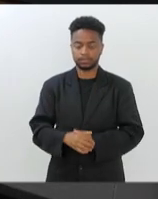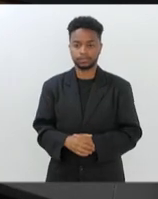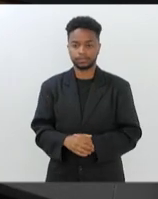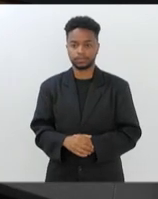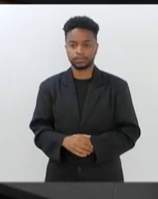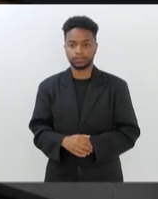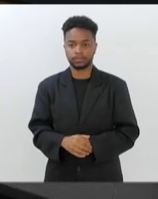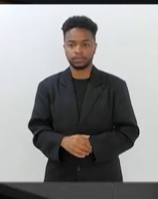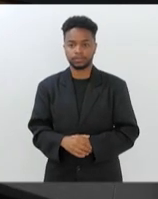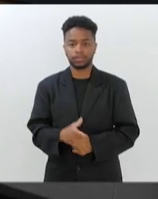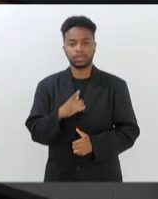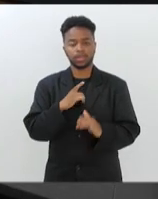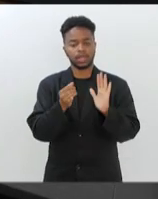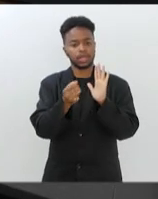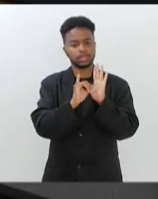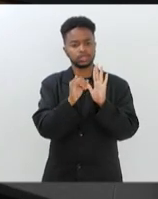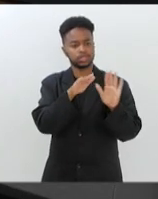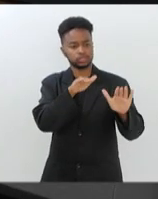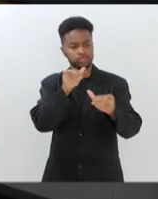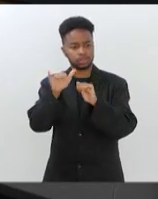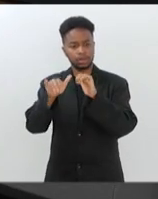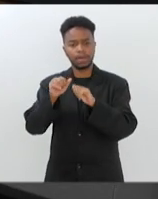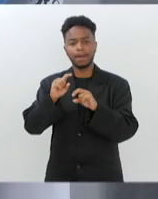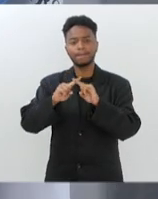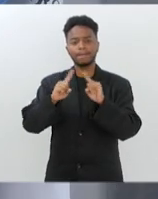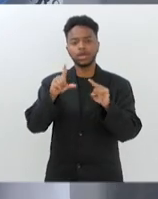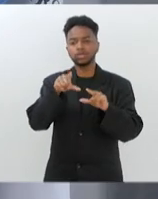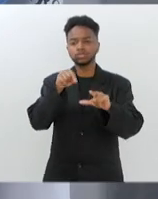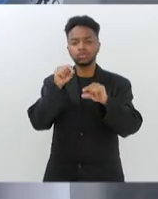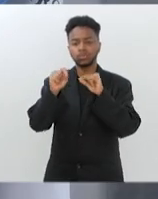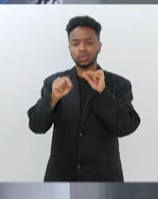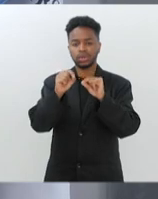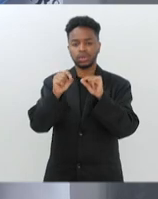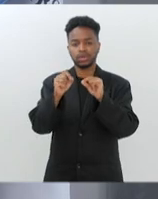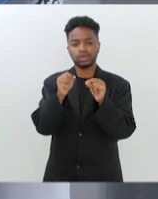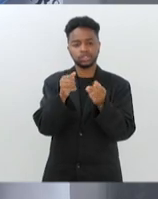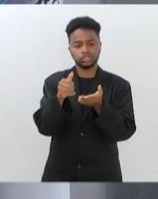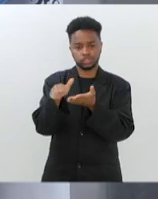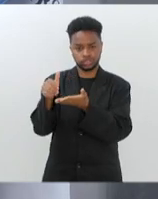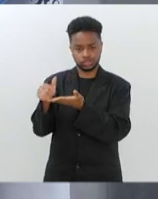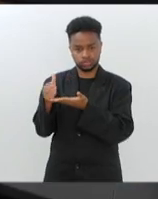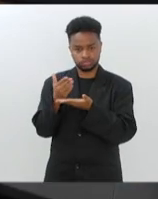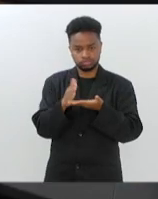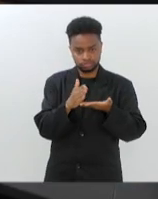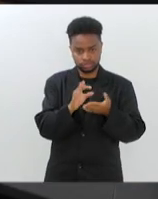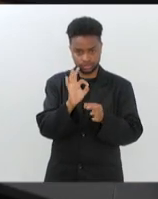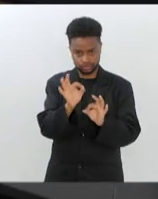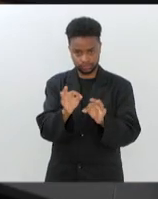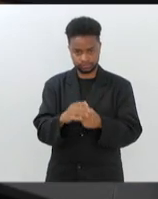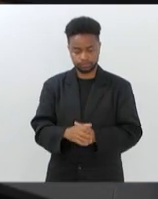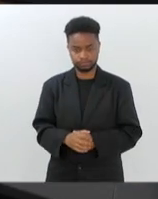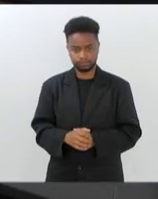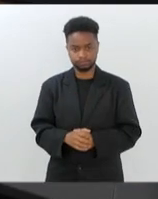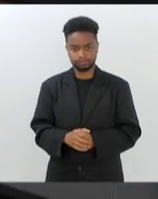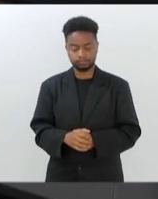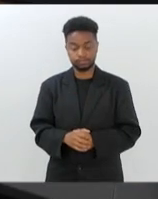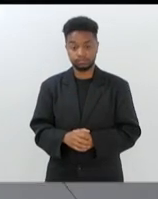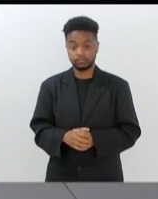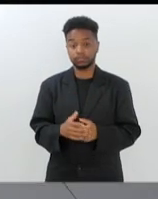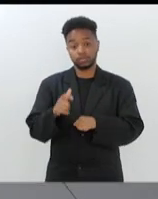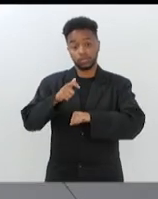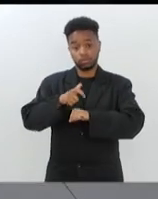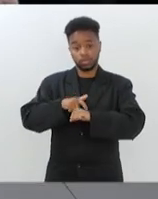o edital de licitação mas foram escolhidos escolhidos por dispensa de licitação né Deputado quando essa licitação foi